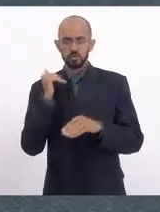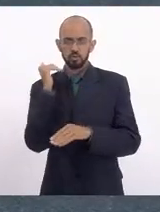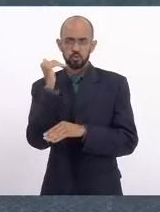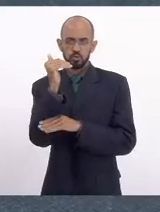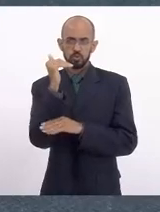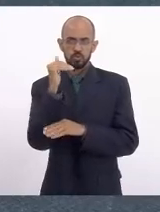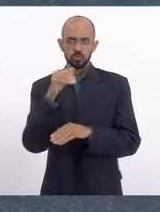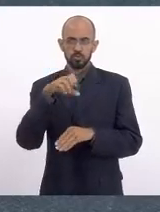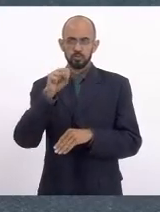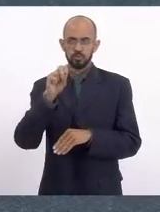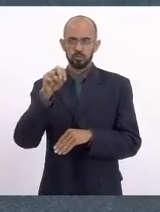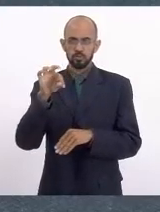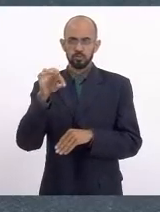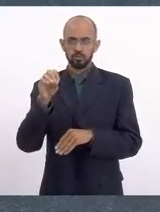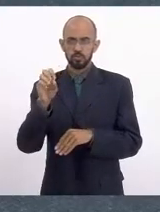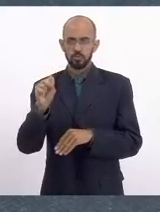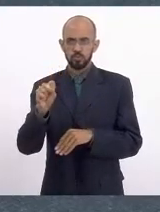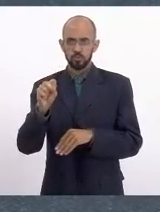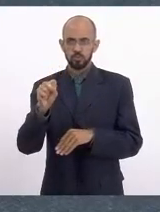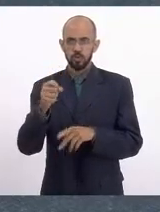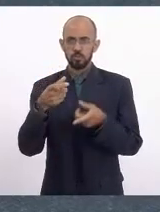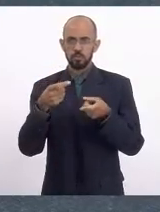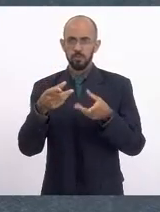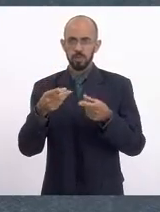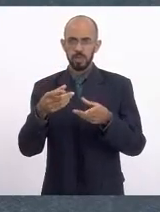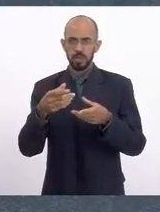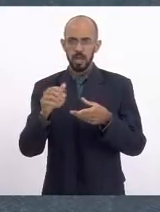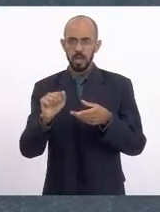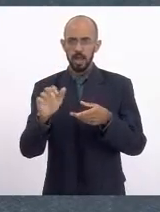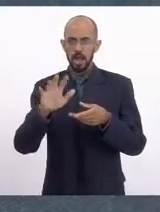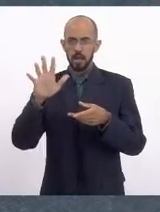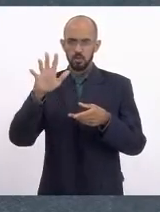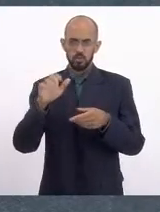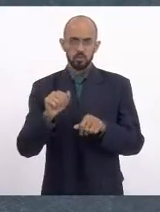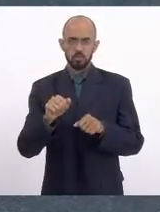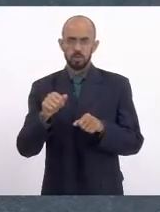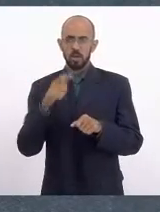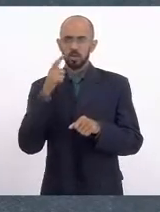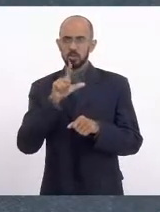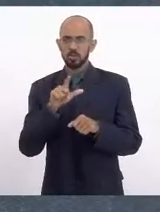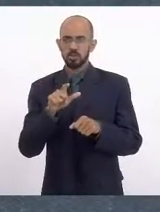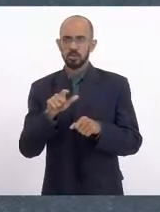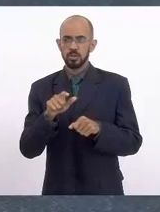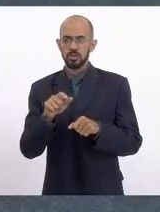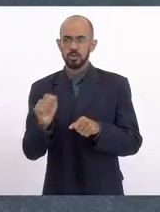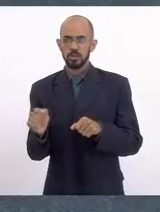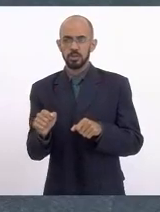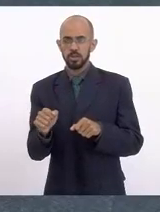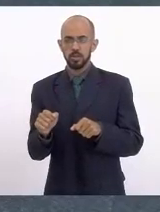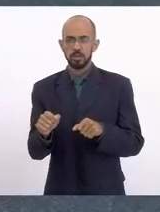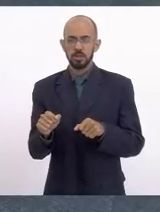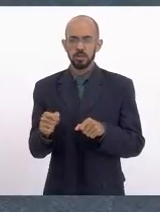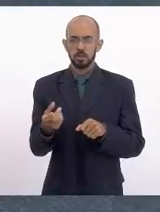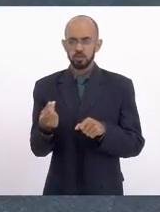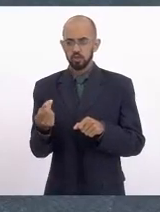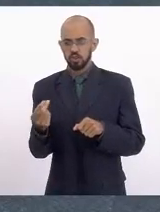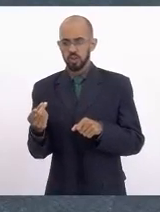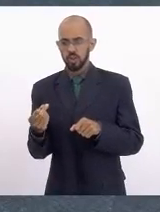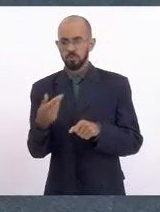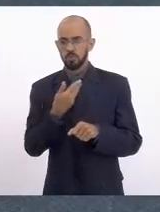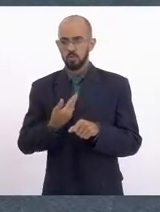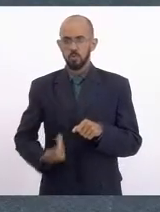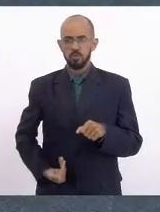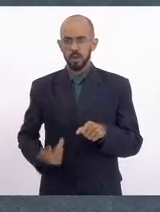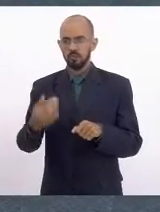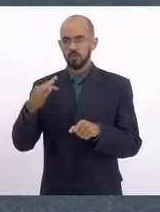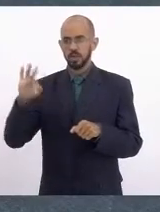a o Santos Dumont para vender e para ter uma concessão que traga dividendos para o governo federal que